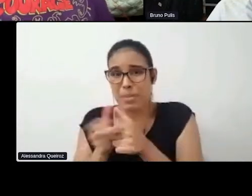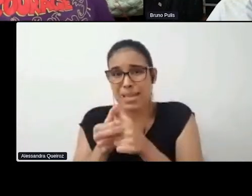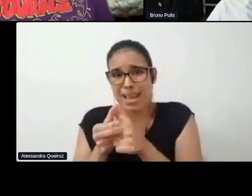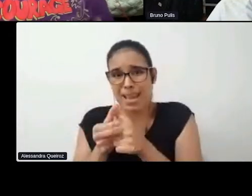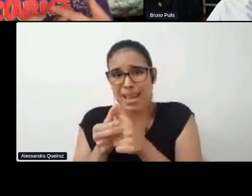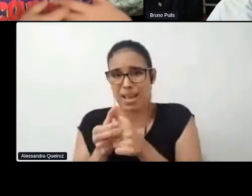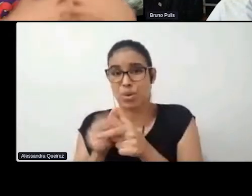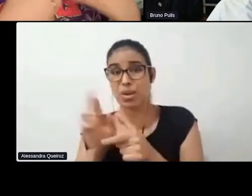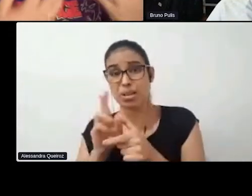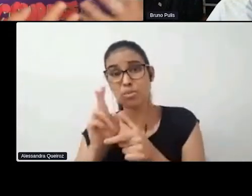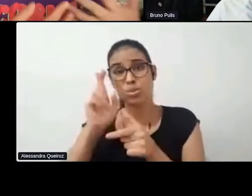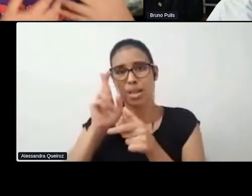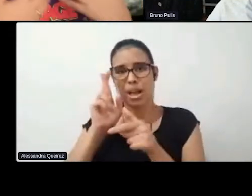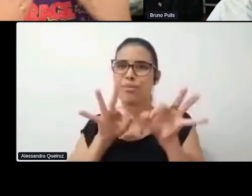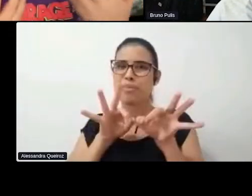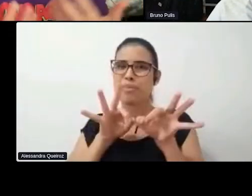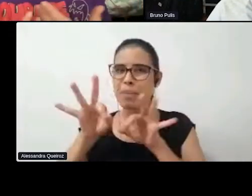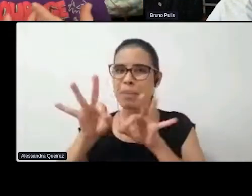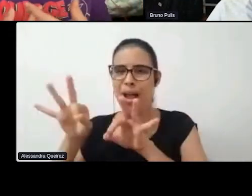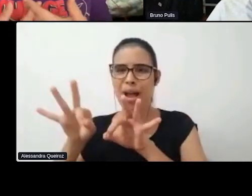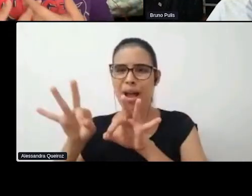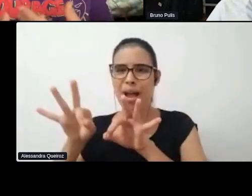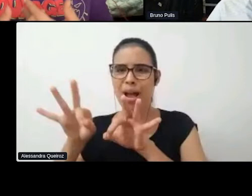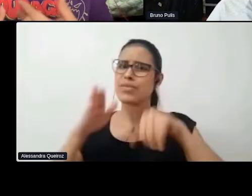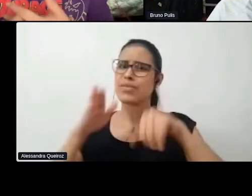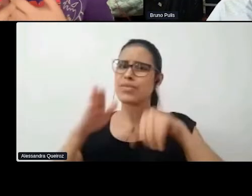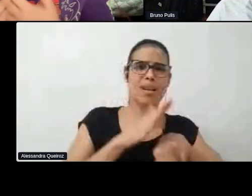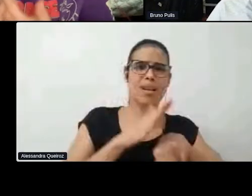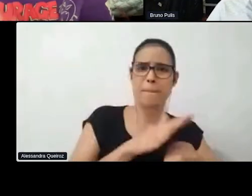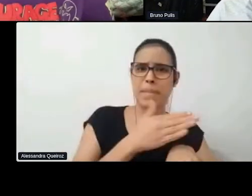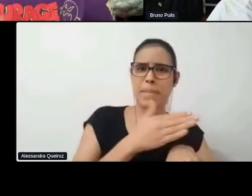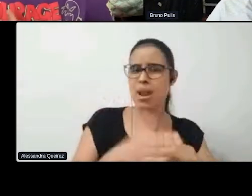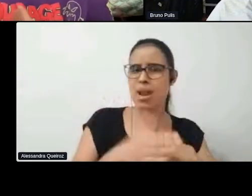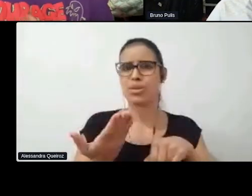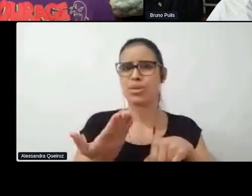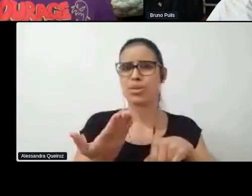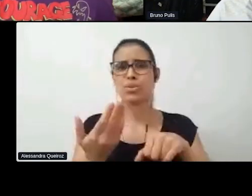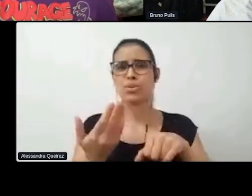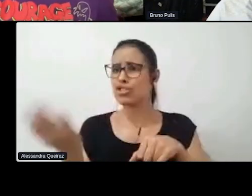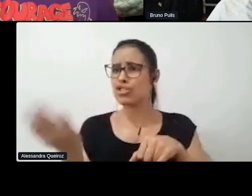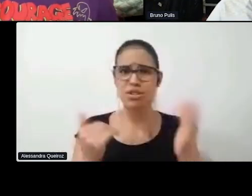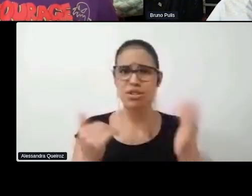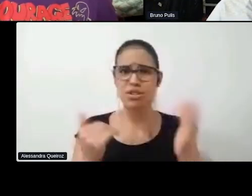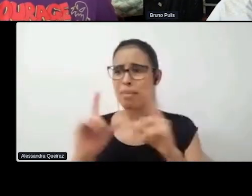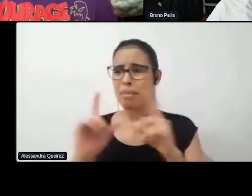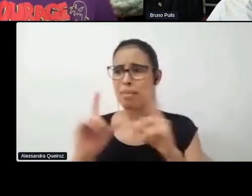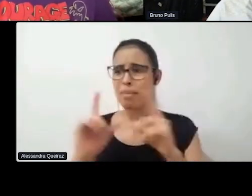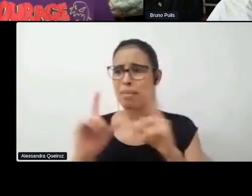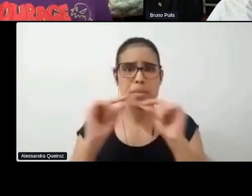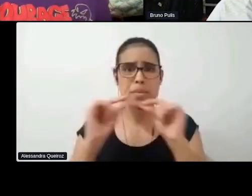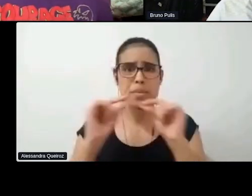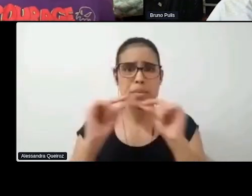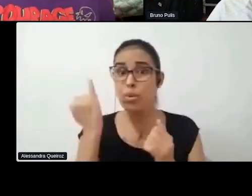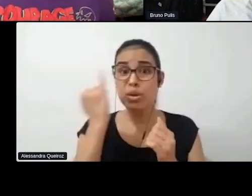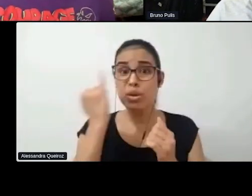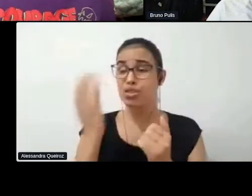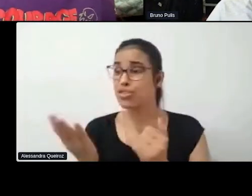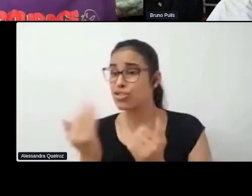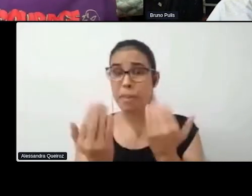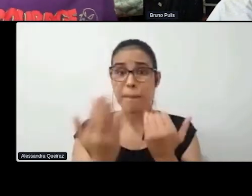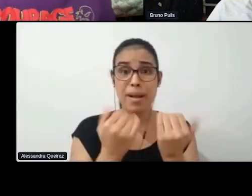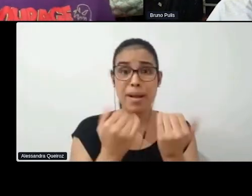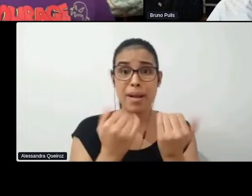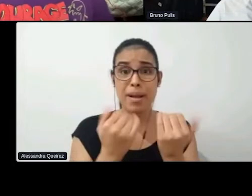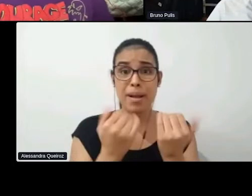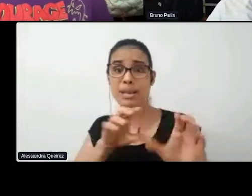montar, seja treinamentos, workshops, e educar as pessoas, porque educação é isso, né, gente? A gente faz um plano de curso,